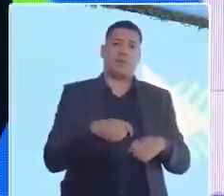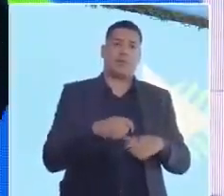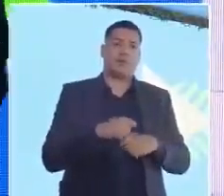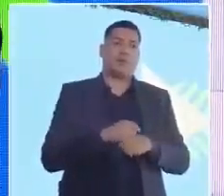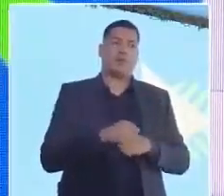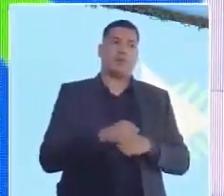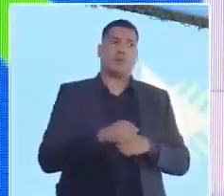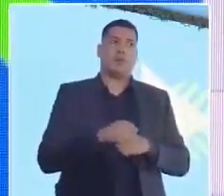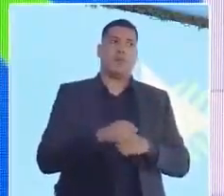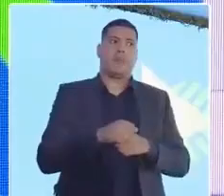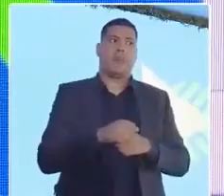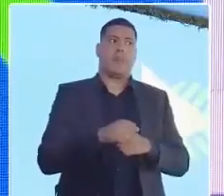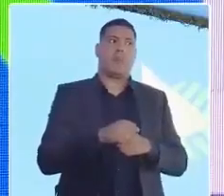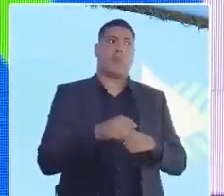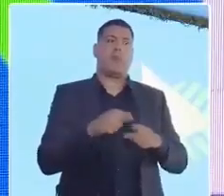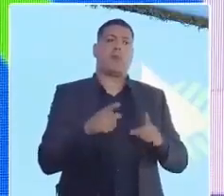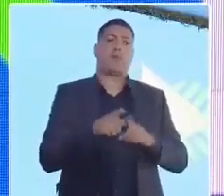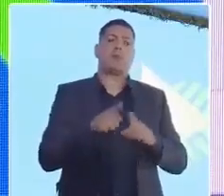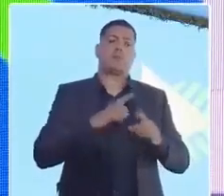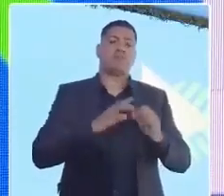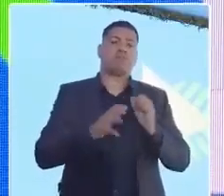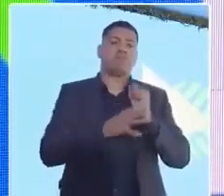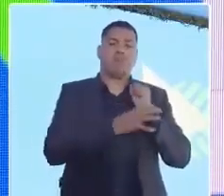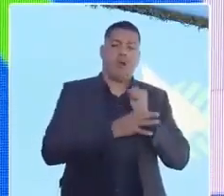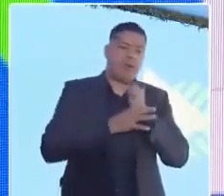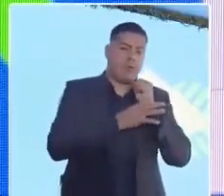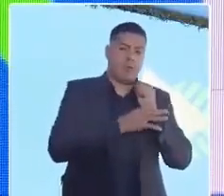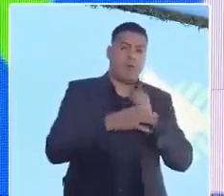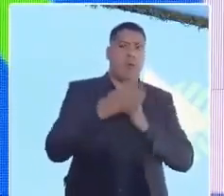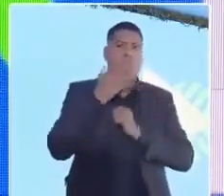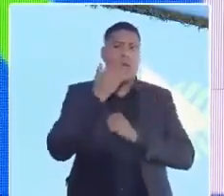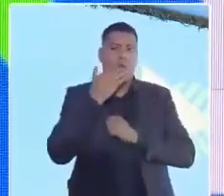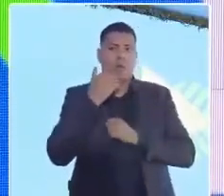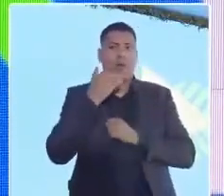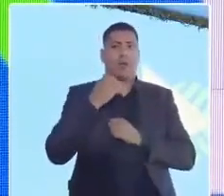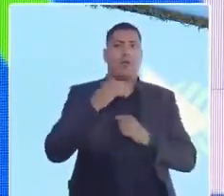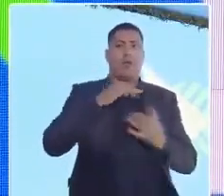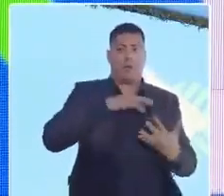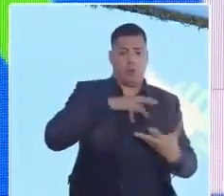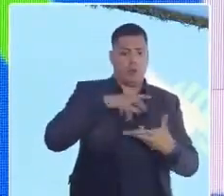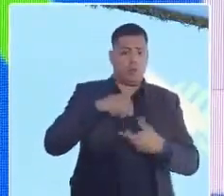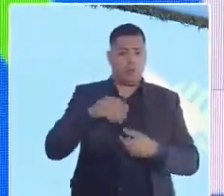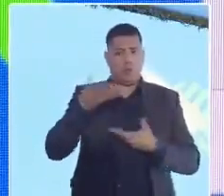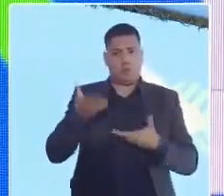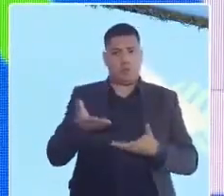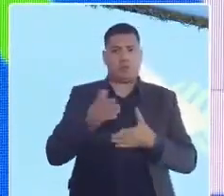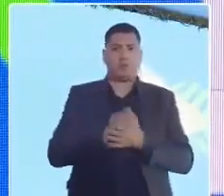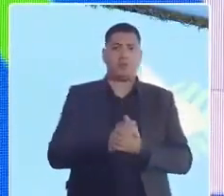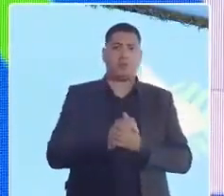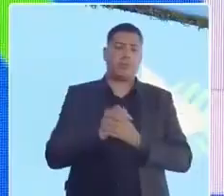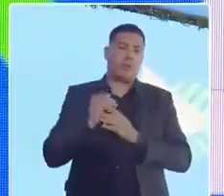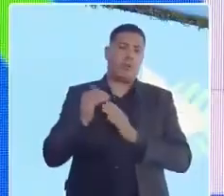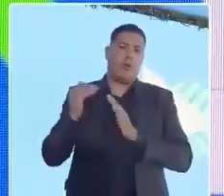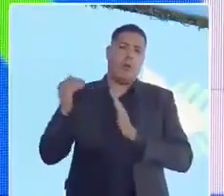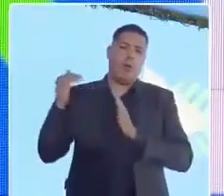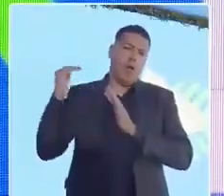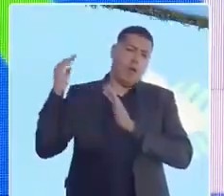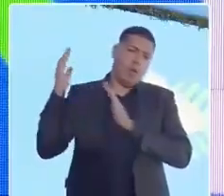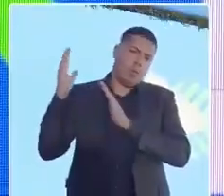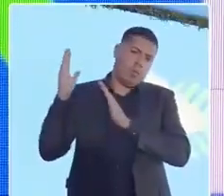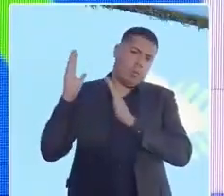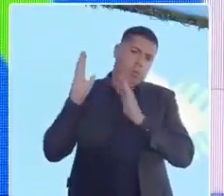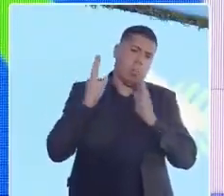os que mais aliviam a insegurança alimentar do mundo e da região até a década de 60 o